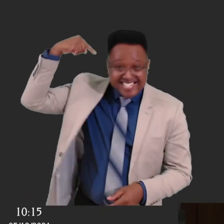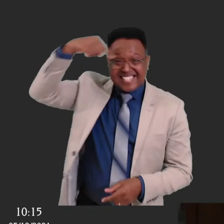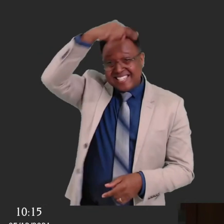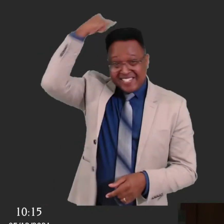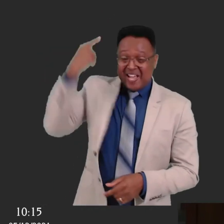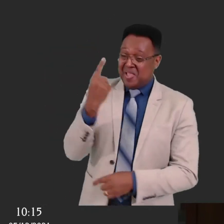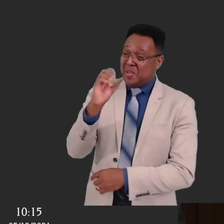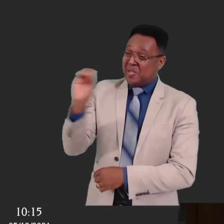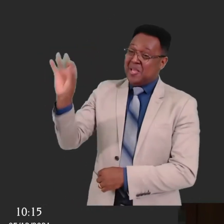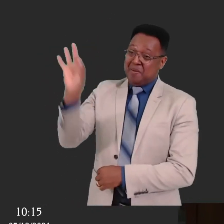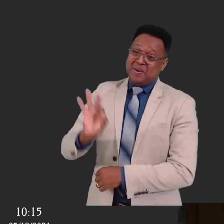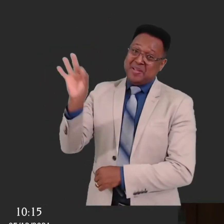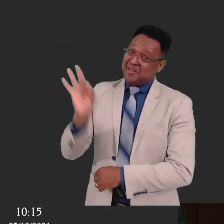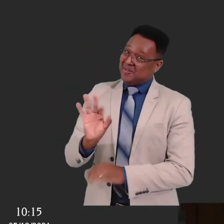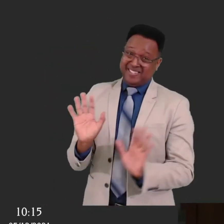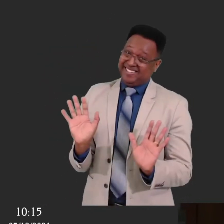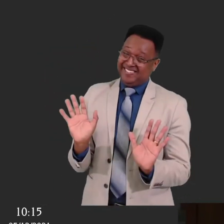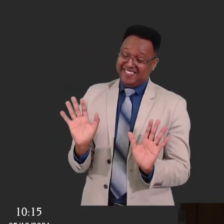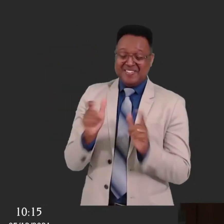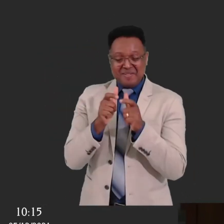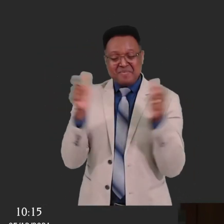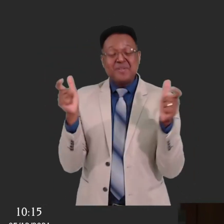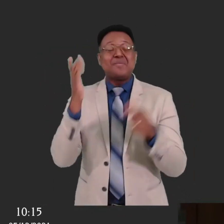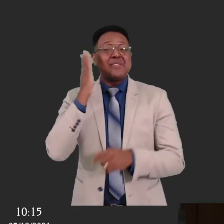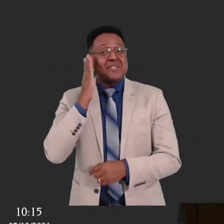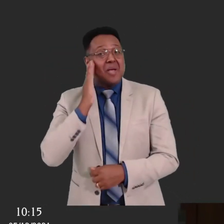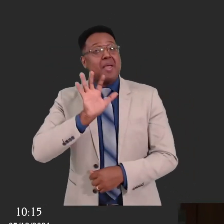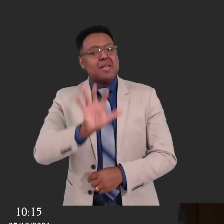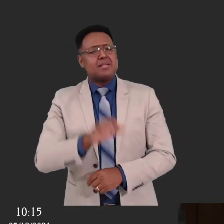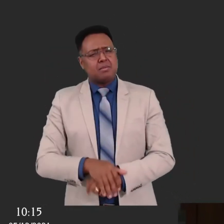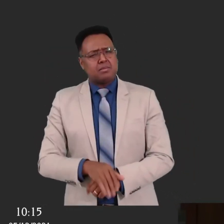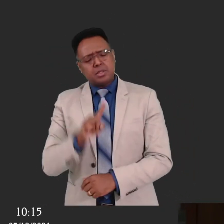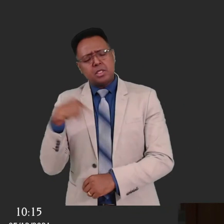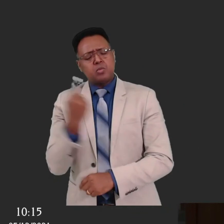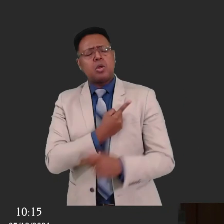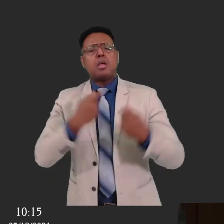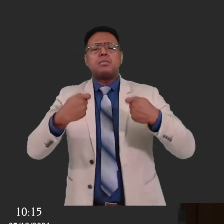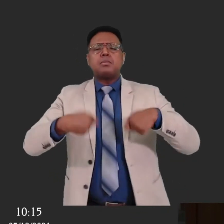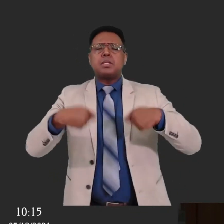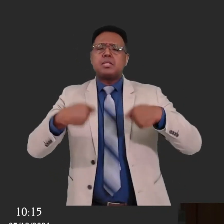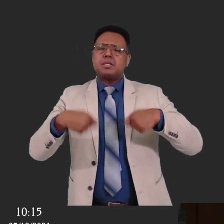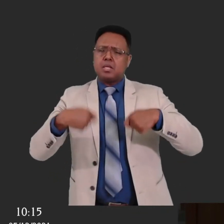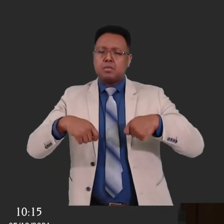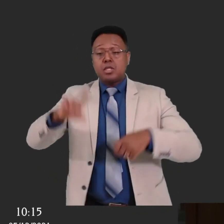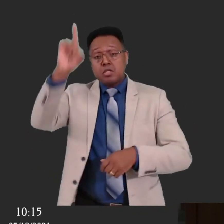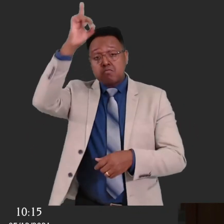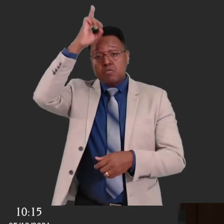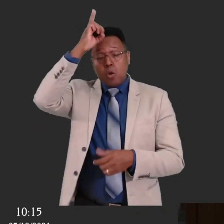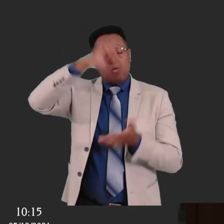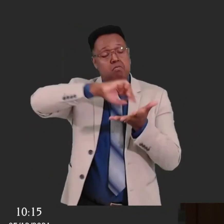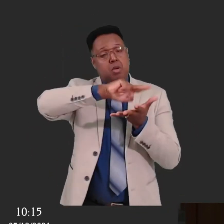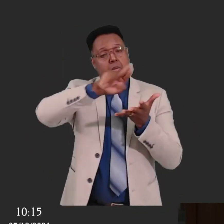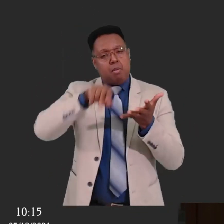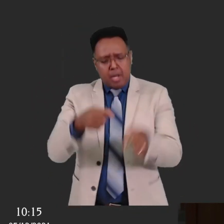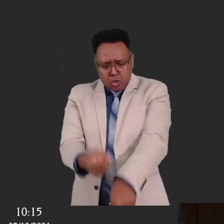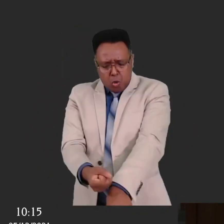maioria sabe que é desse jeito. Então precisamos repor isto, irmãos. Só Deus nos pode dar as